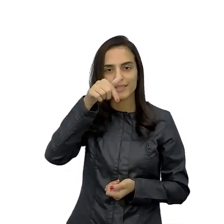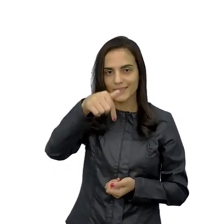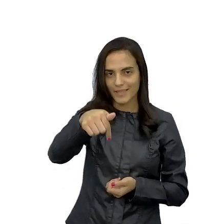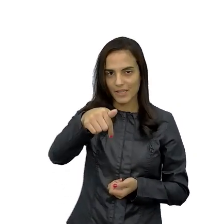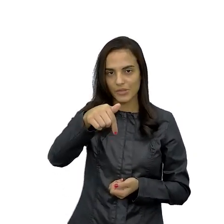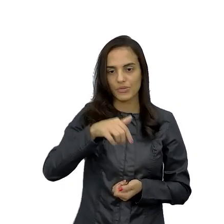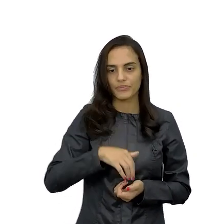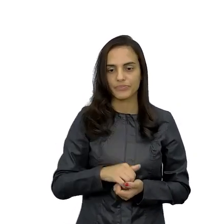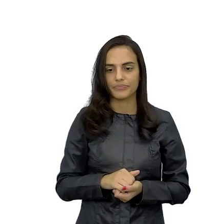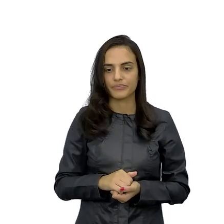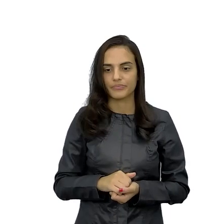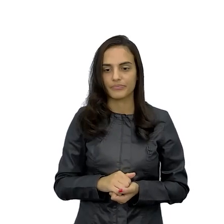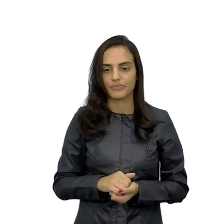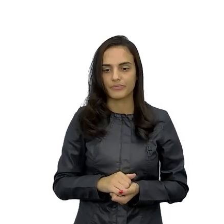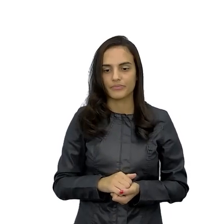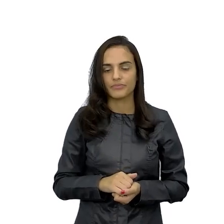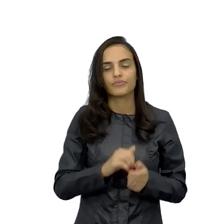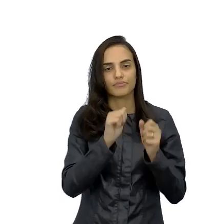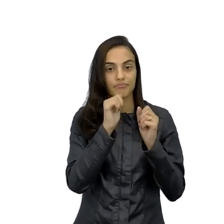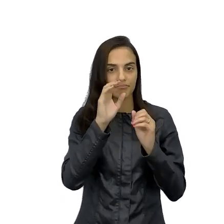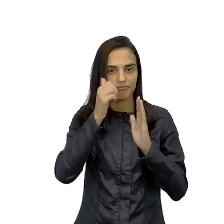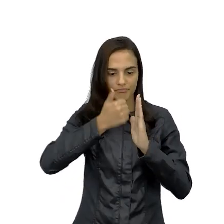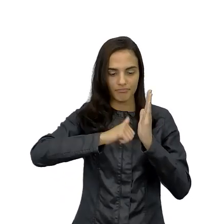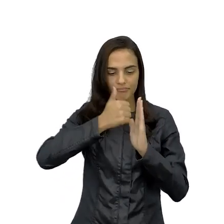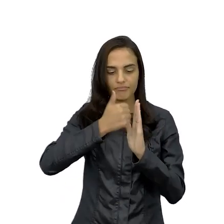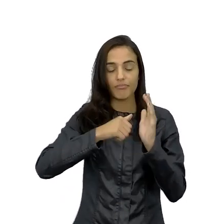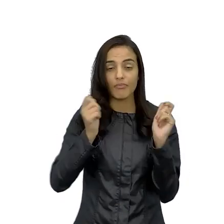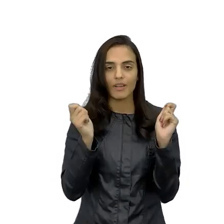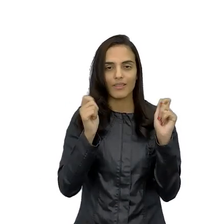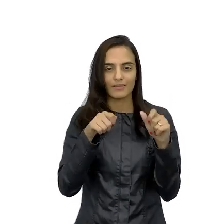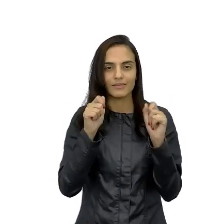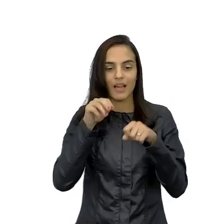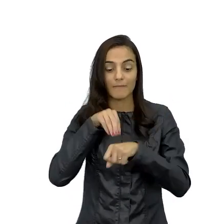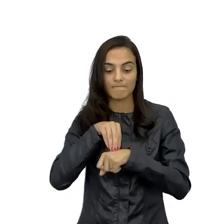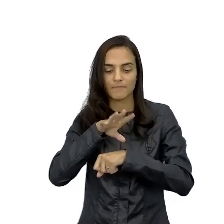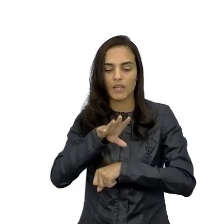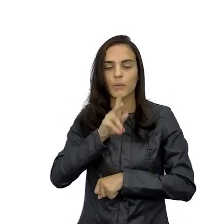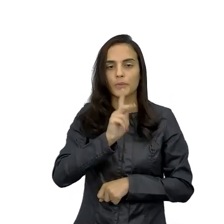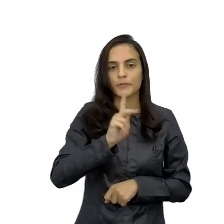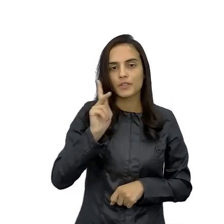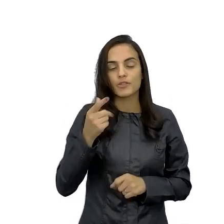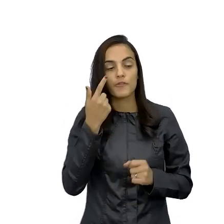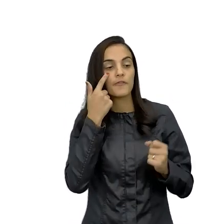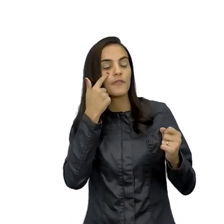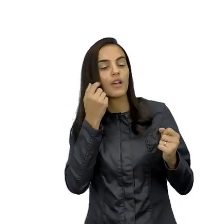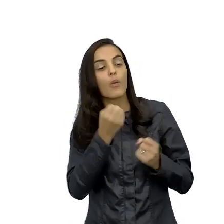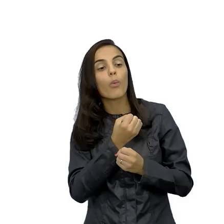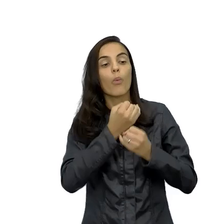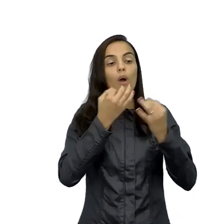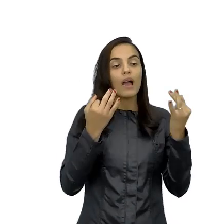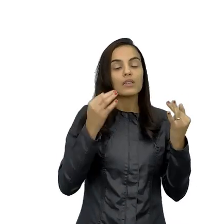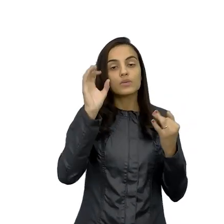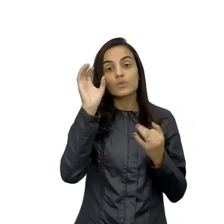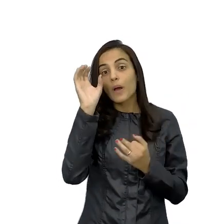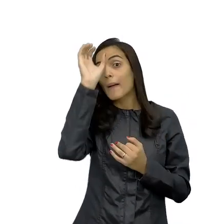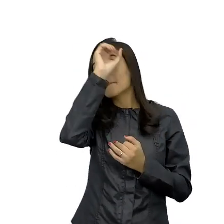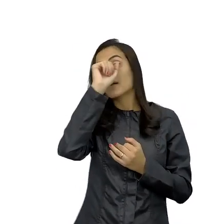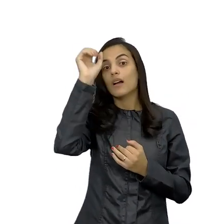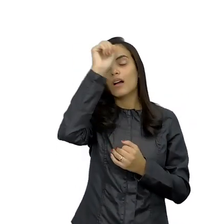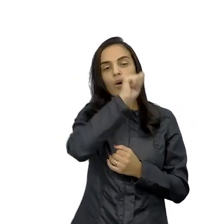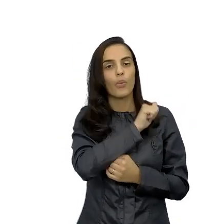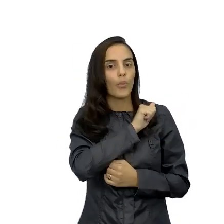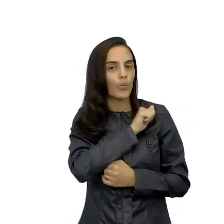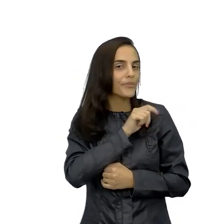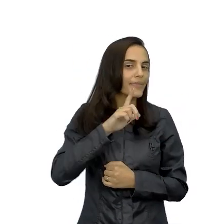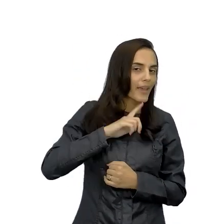7, essa avaliação dá pistas, né, para o professor levantar quais conhecimentos os alunos já possuem e